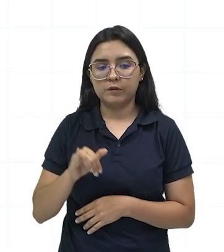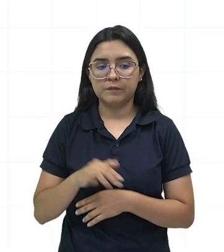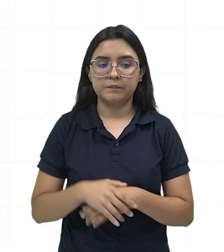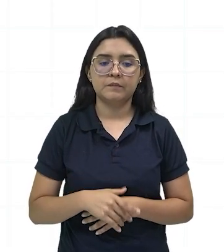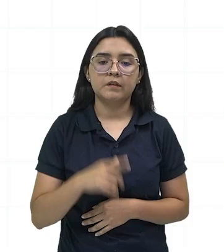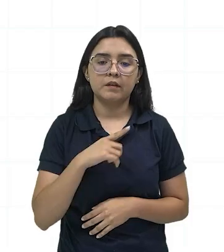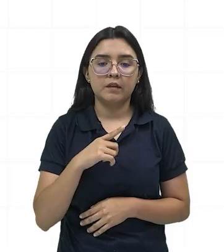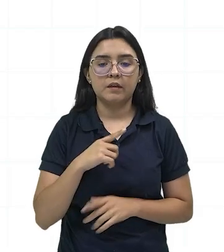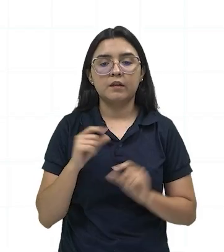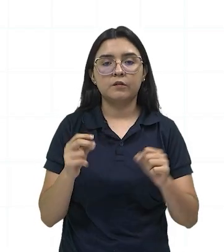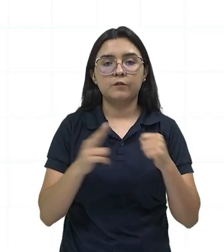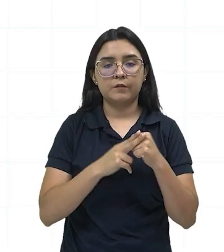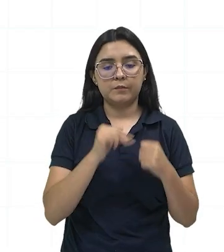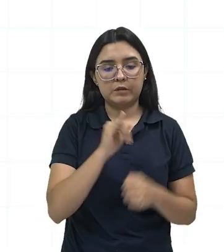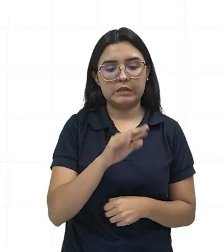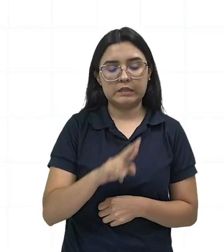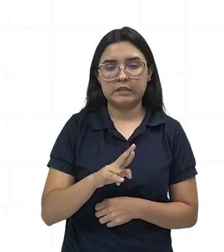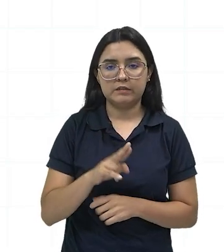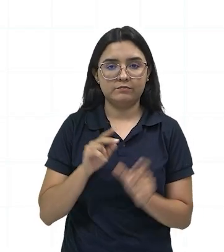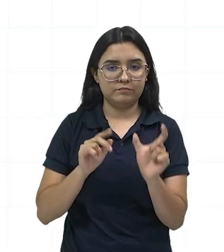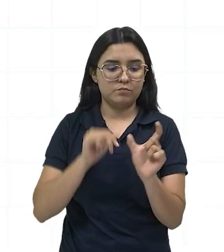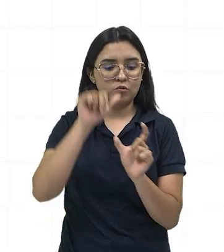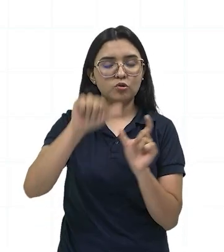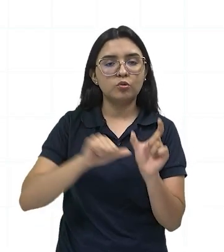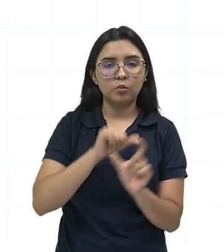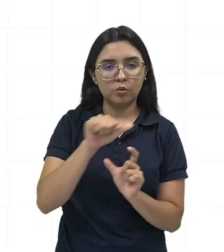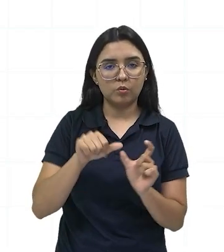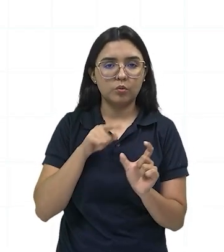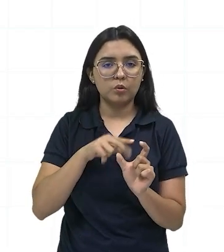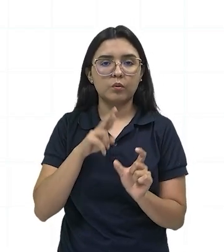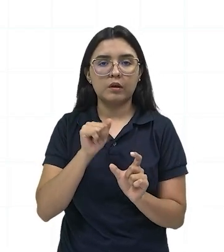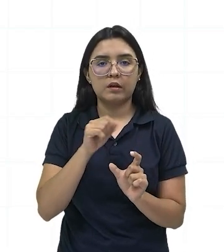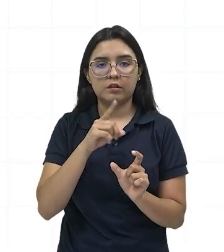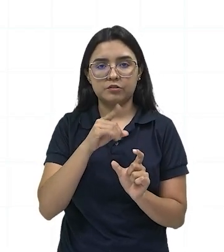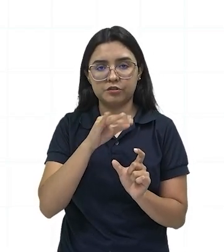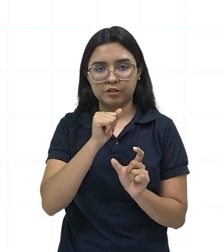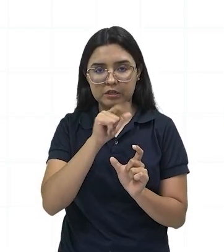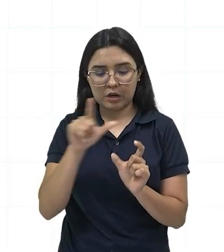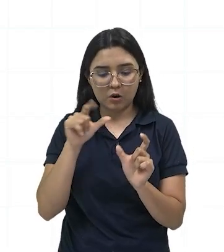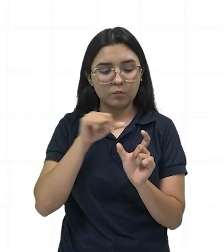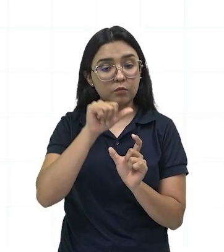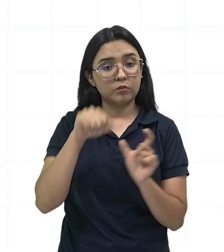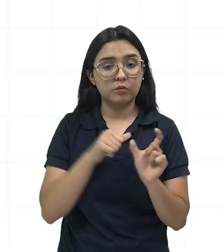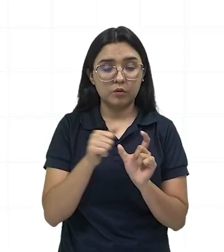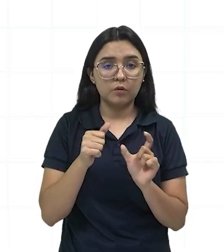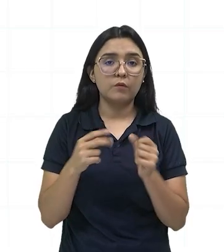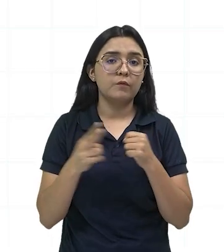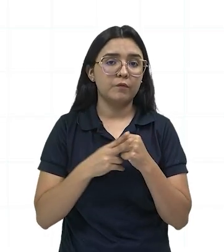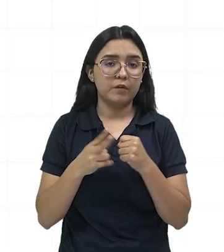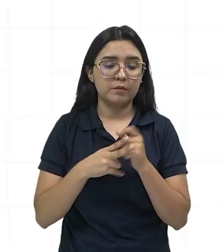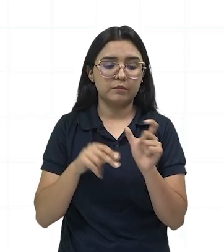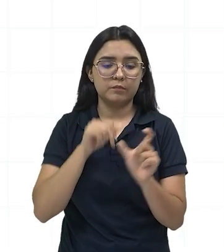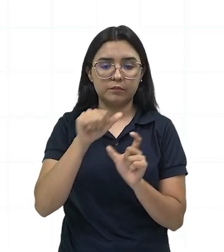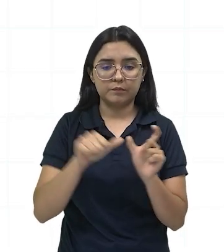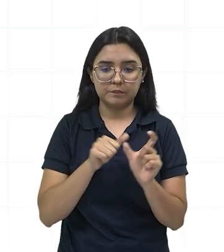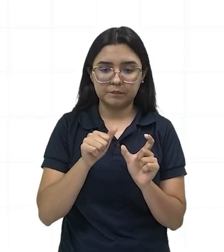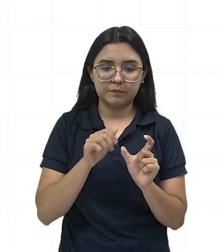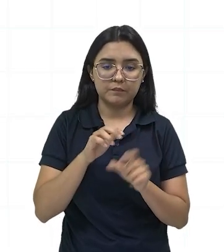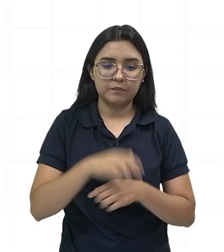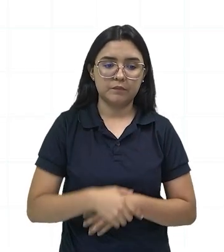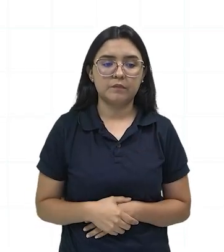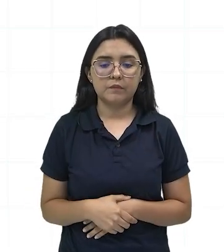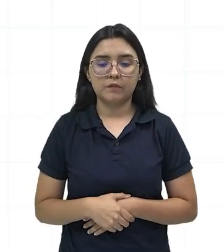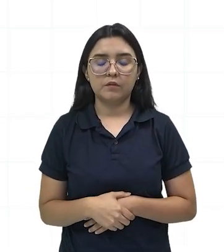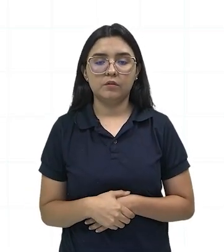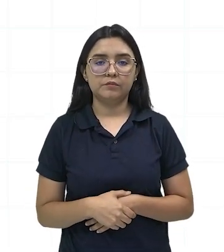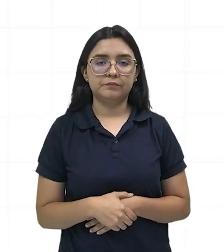Não manteve praticamente nada ali, né? O verbo mudou absurdamente. Ir, eu fui, eu